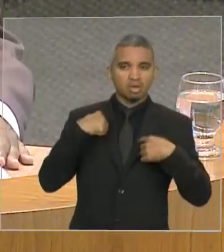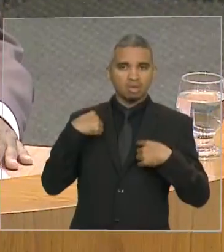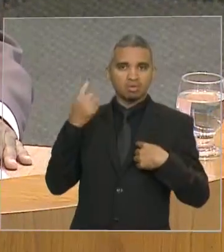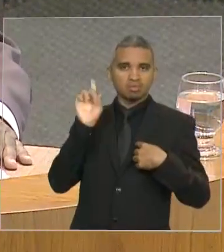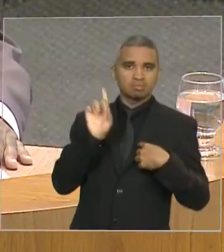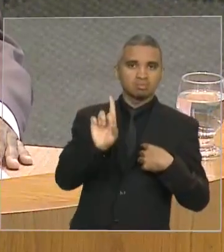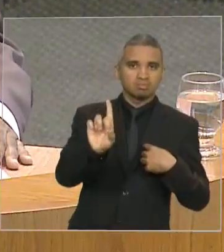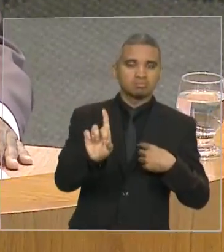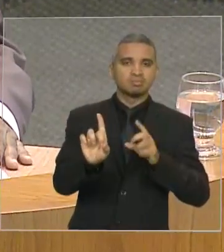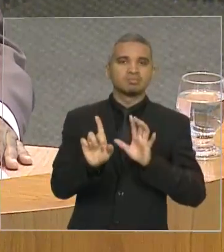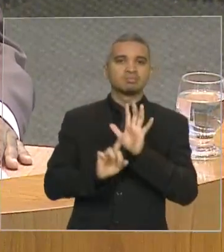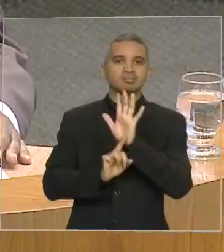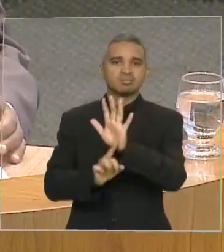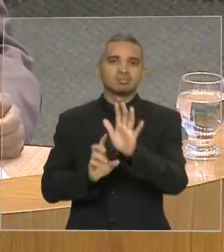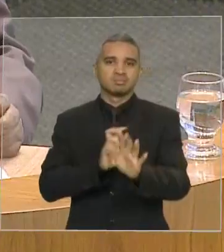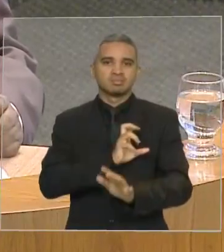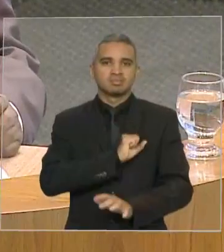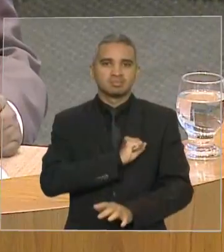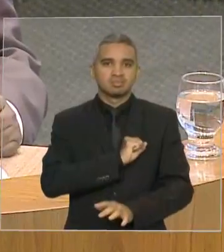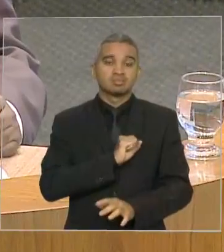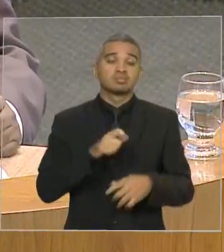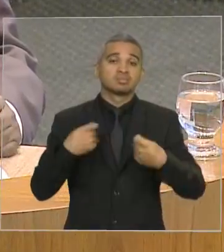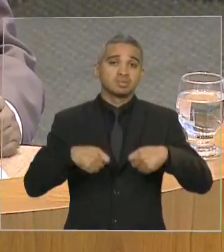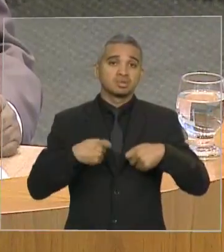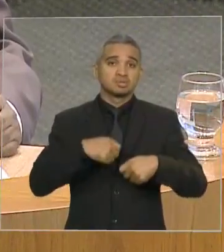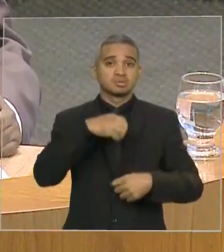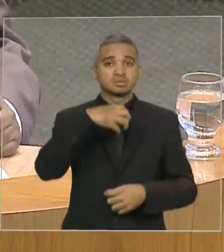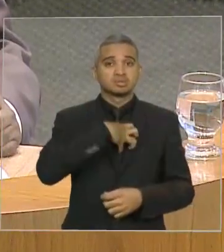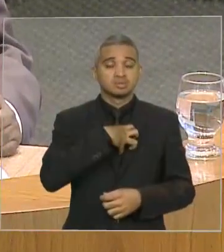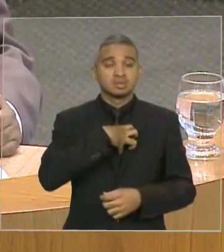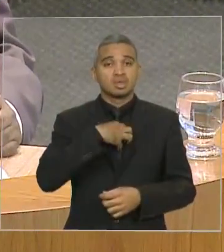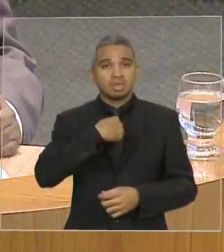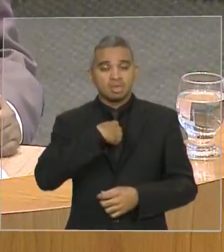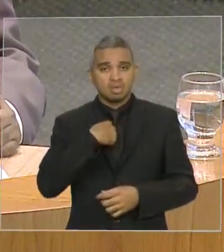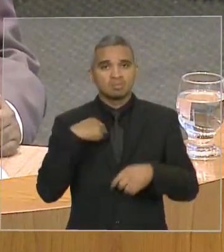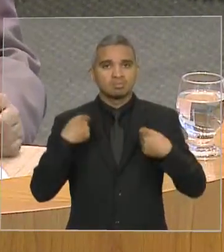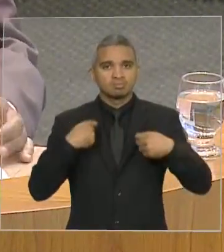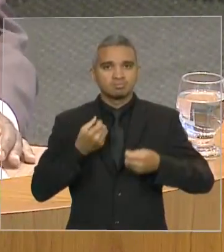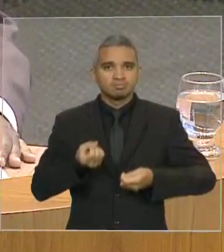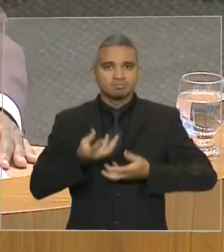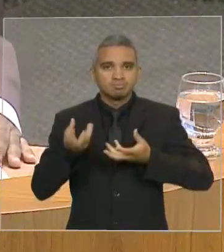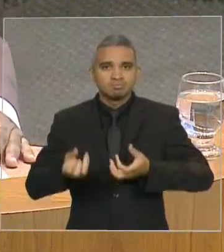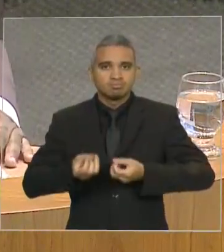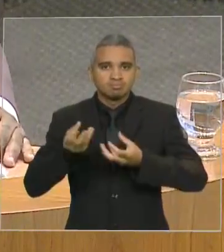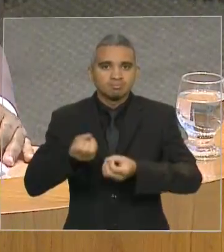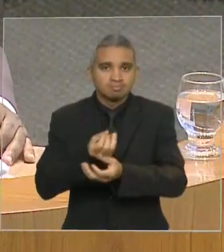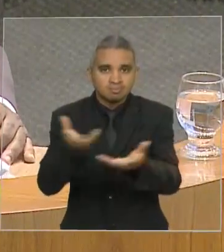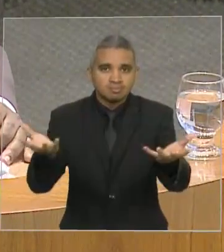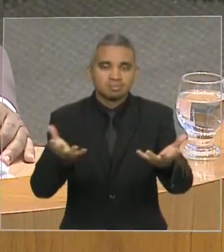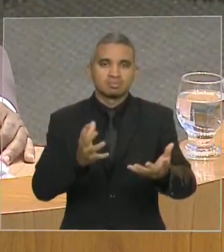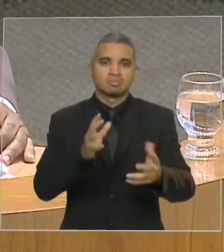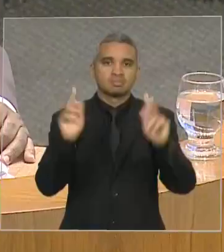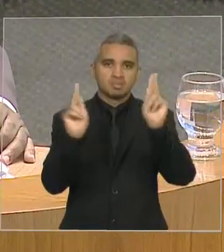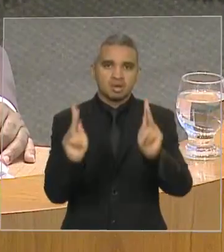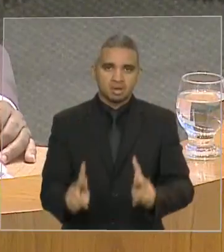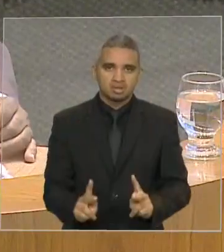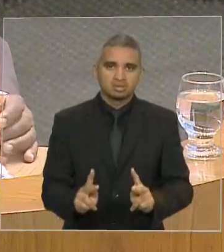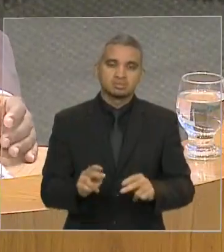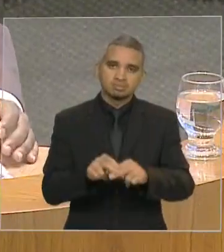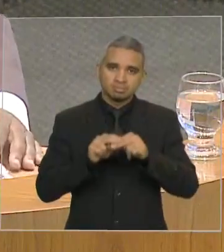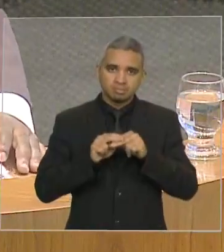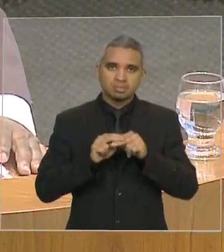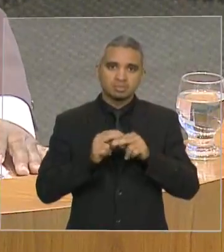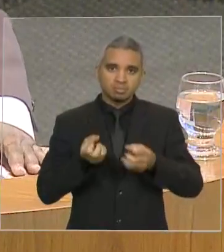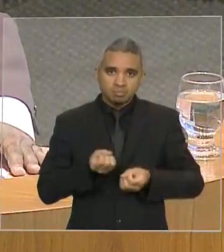nos colocar como instrumentos dessa paz no mundo. Somente assim nós iremos superar a violência.